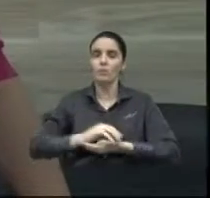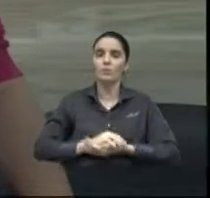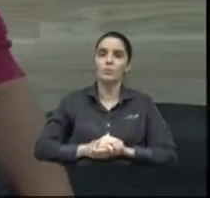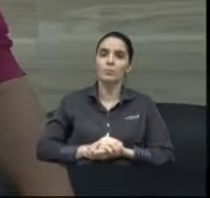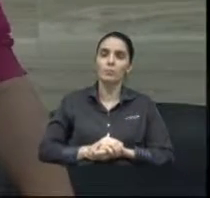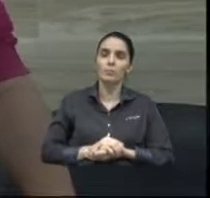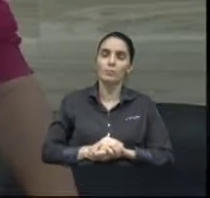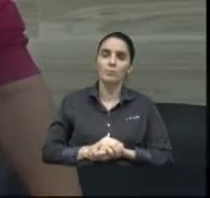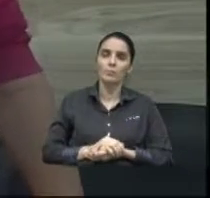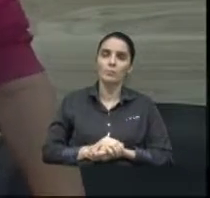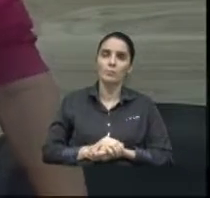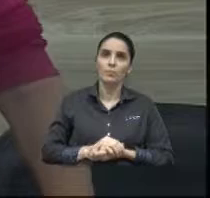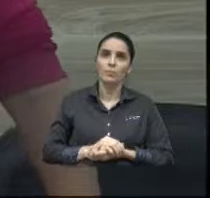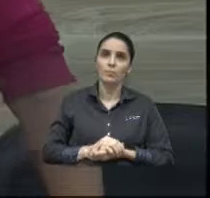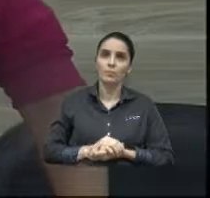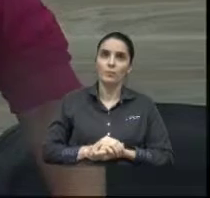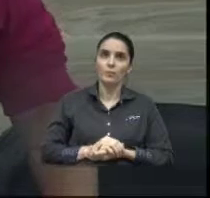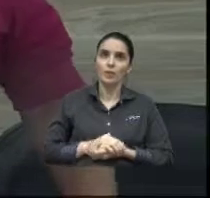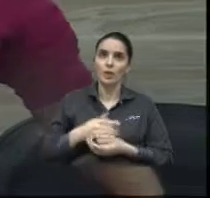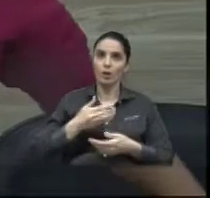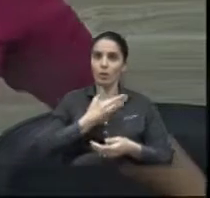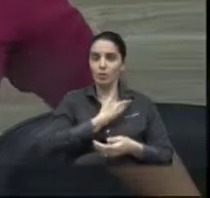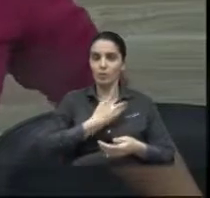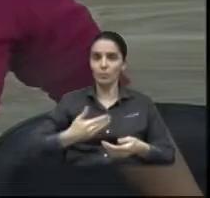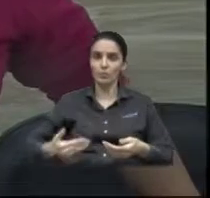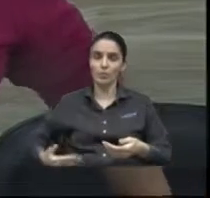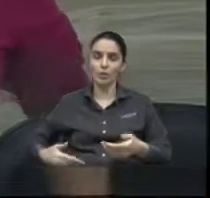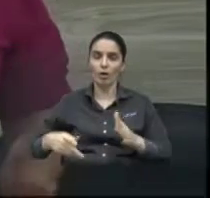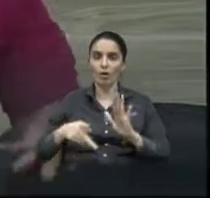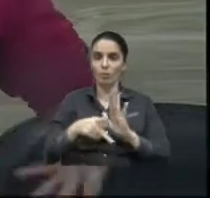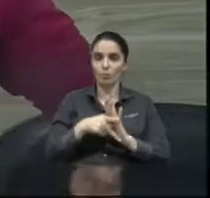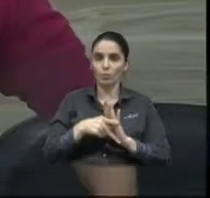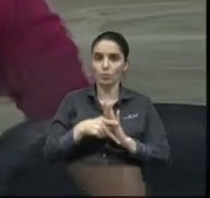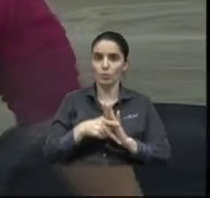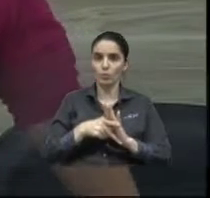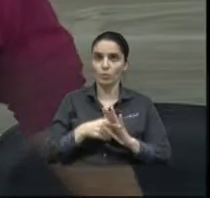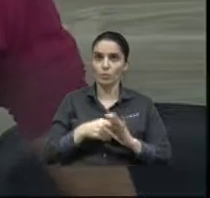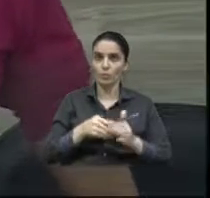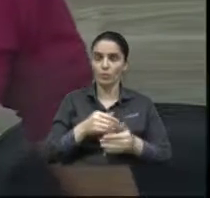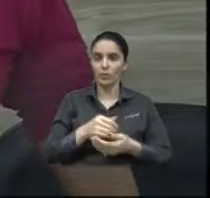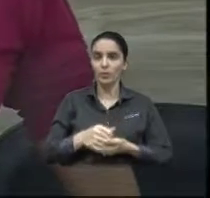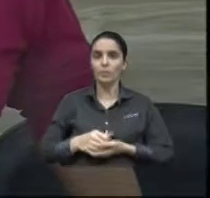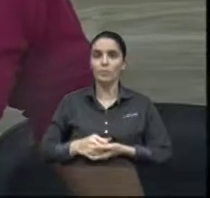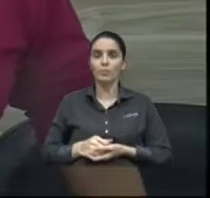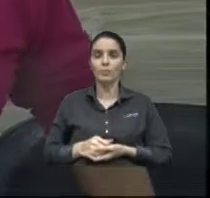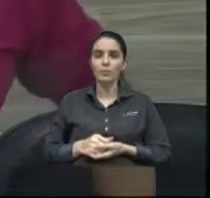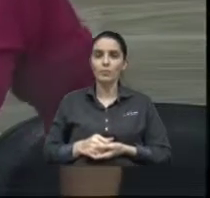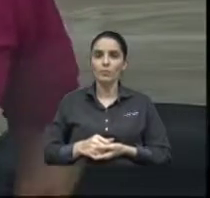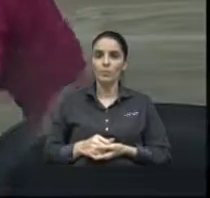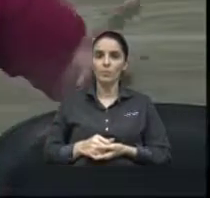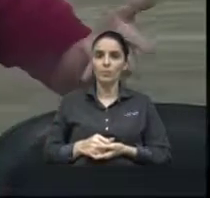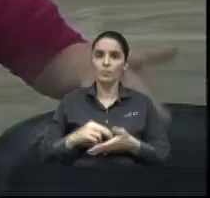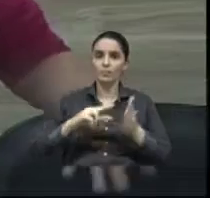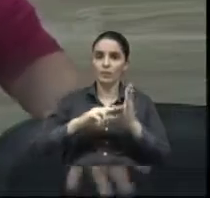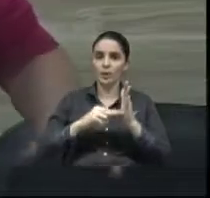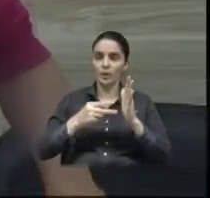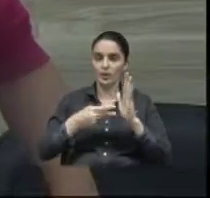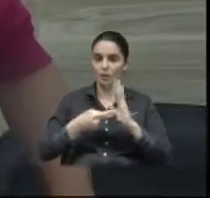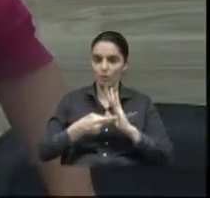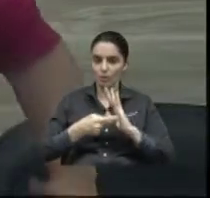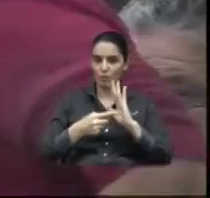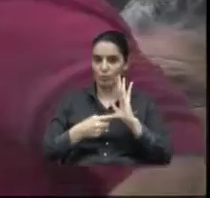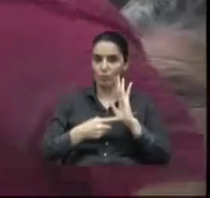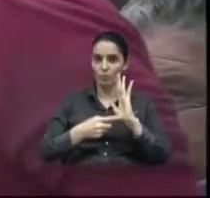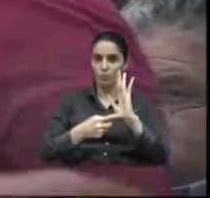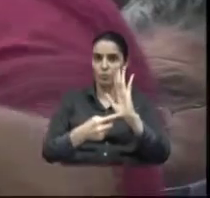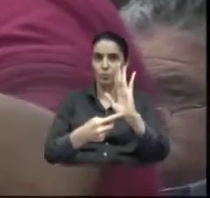diretrizes para uma política pública, o que o vereador propõe é que, quando se encaminhar